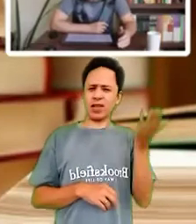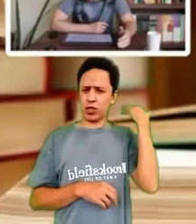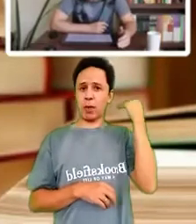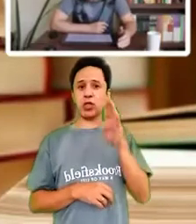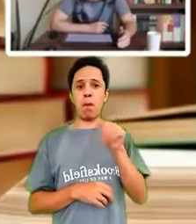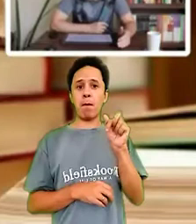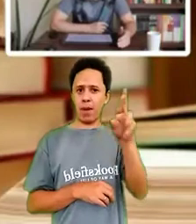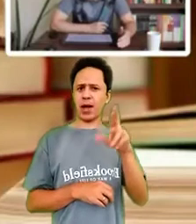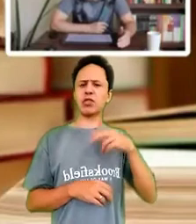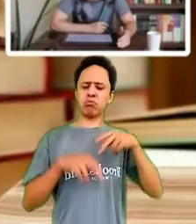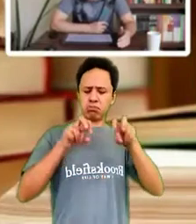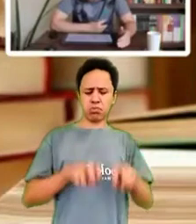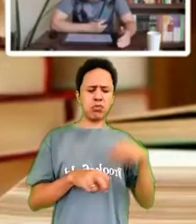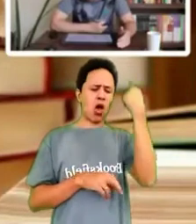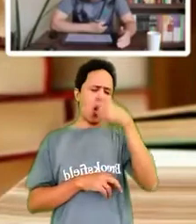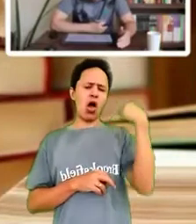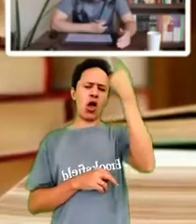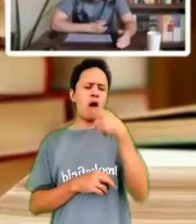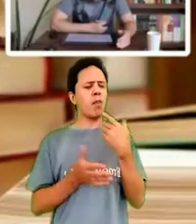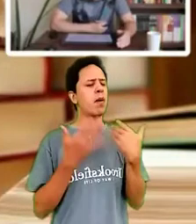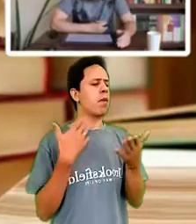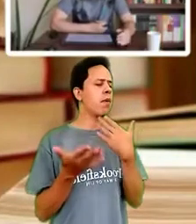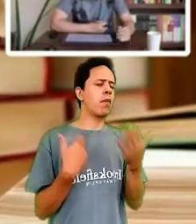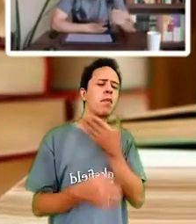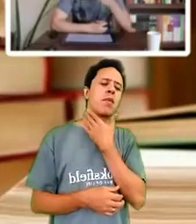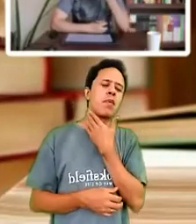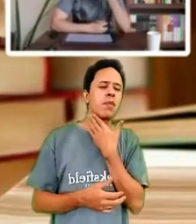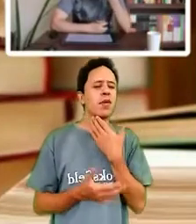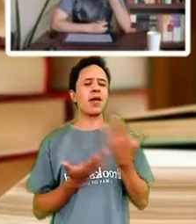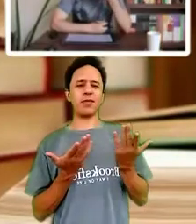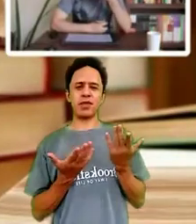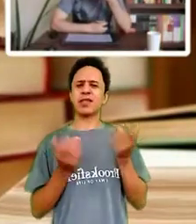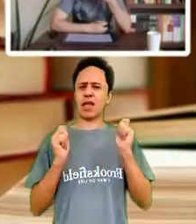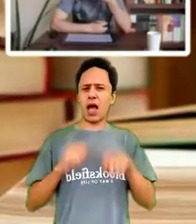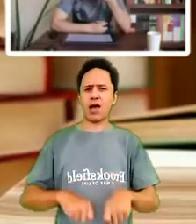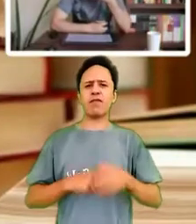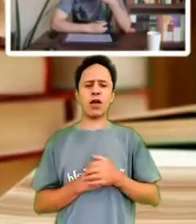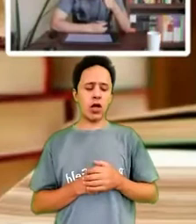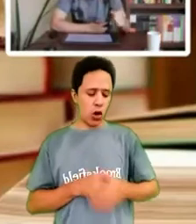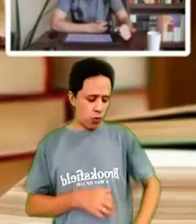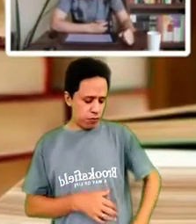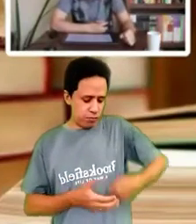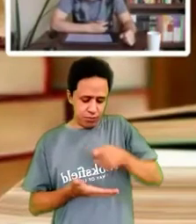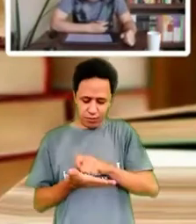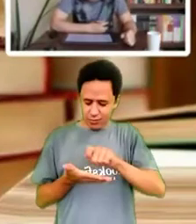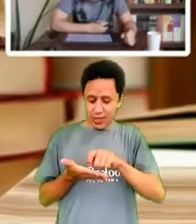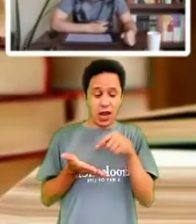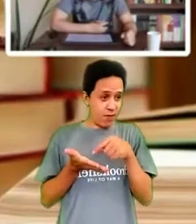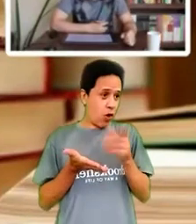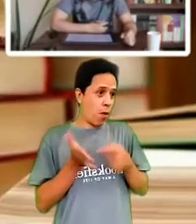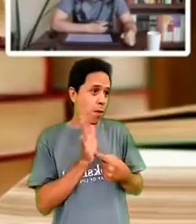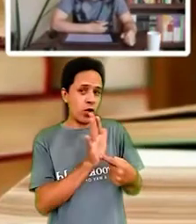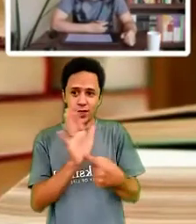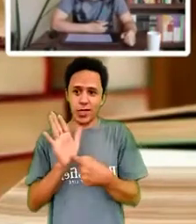podia-se conversar horas e horas sem incomodar nem ser incomodado, eu tirava do bolso o que escrevera durante o dia